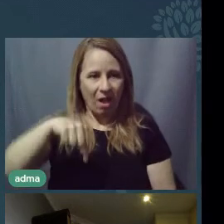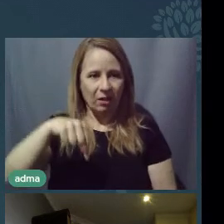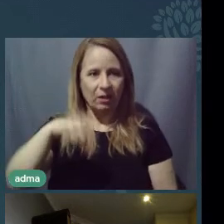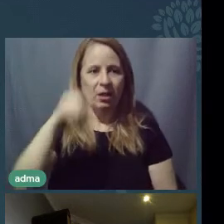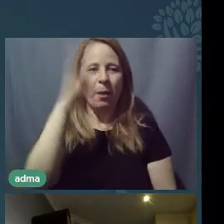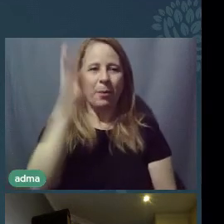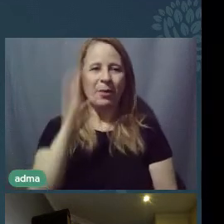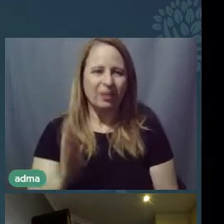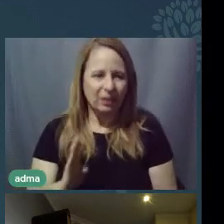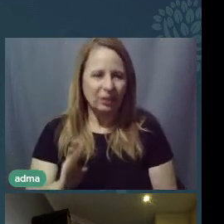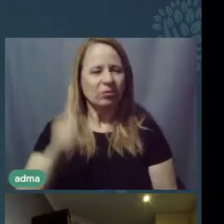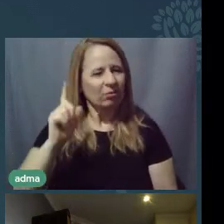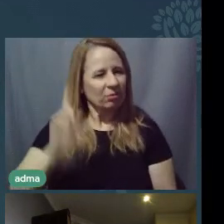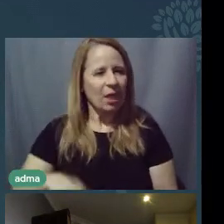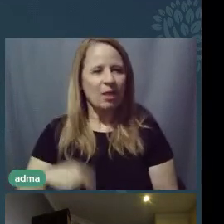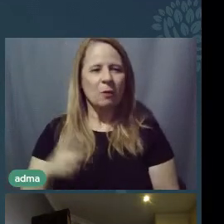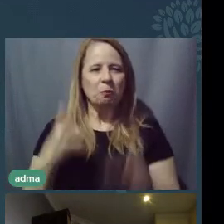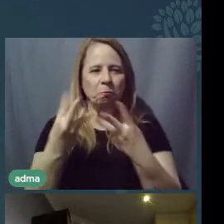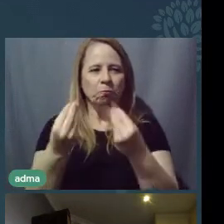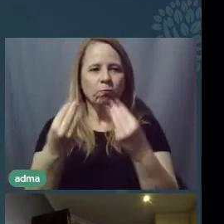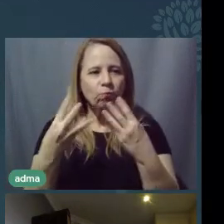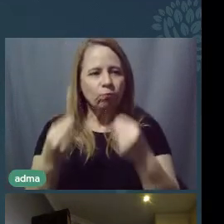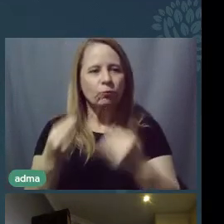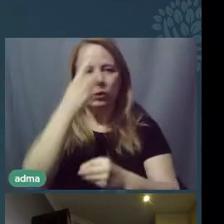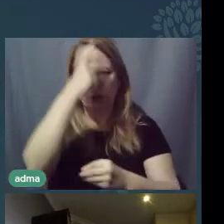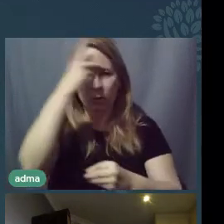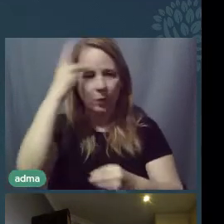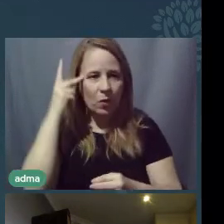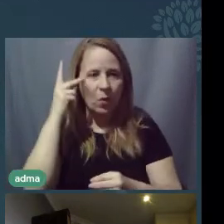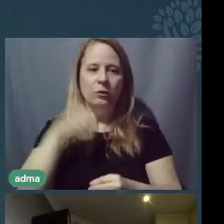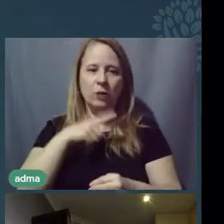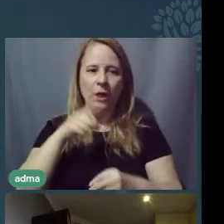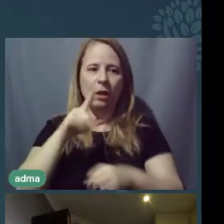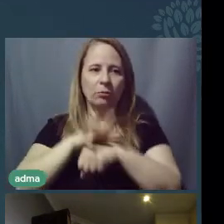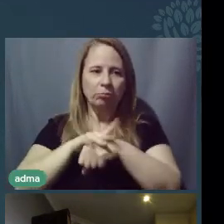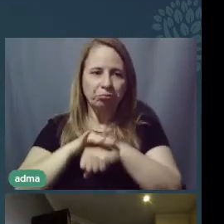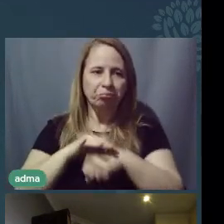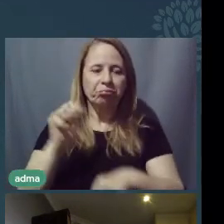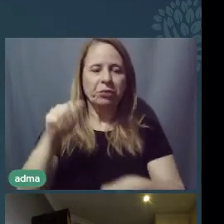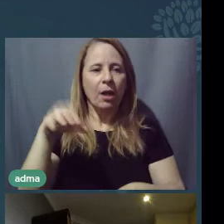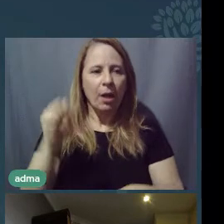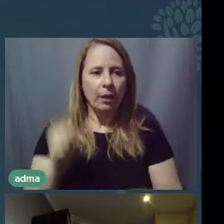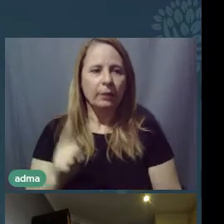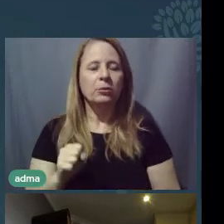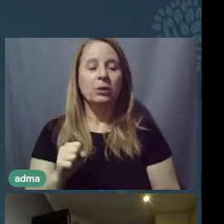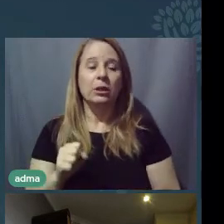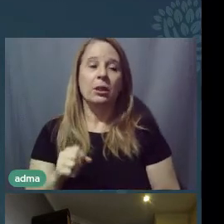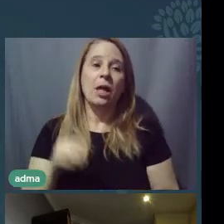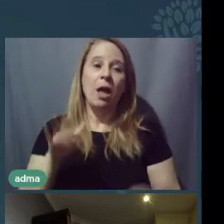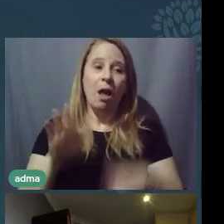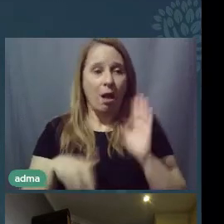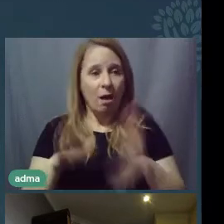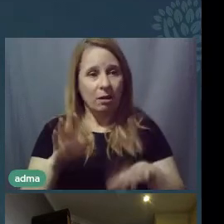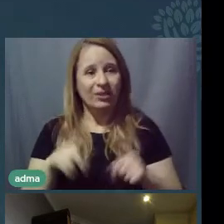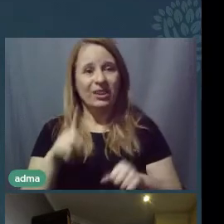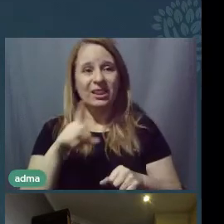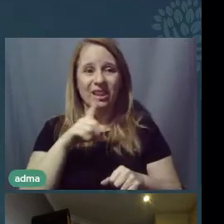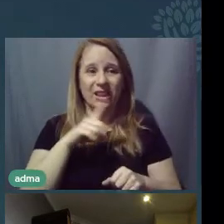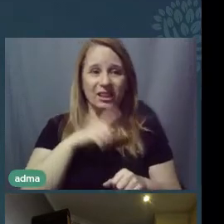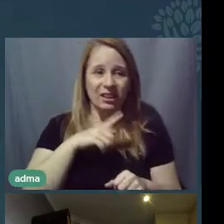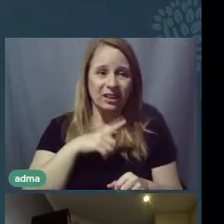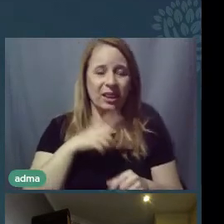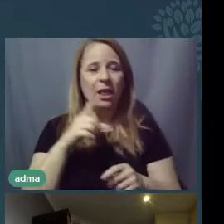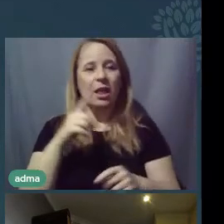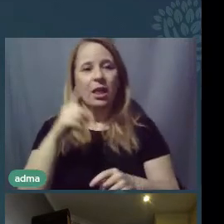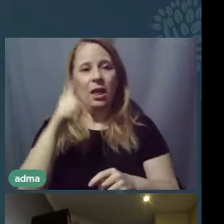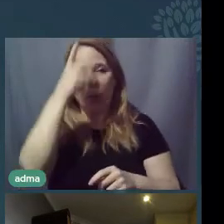tem uma alta prevalência. A gente tem muito subdiagnóstico, né, e muitas